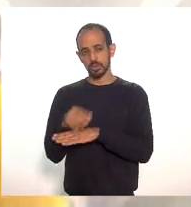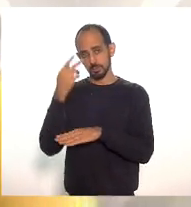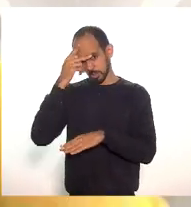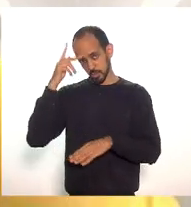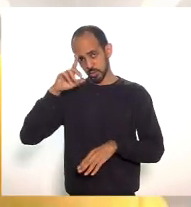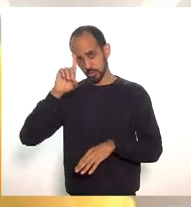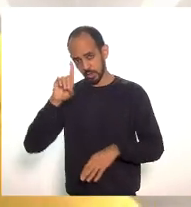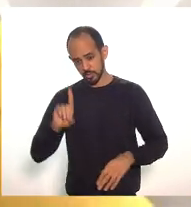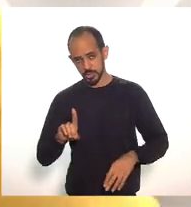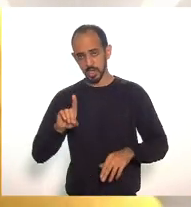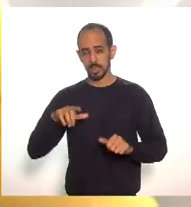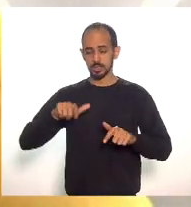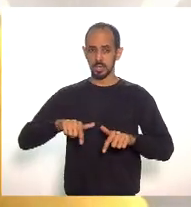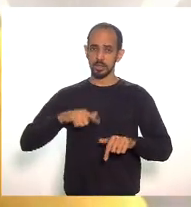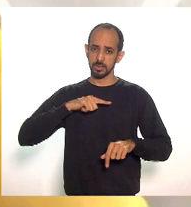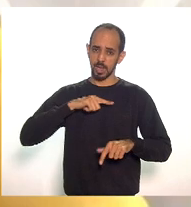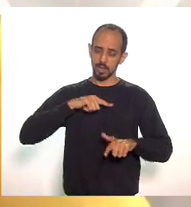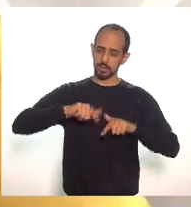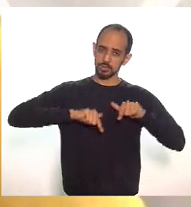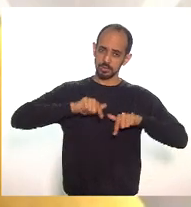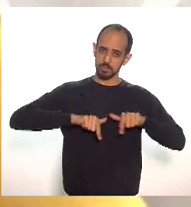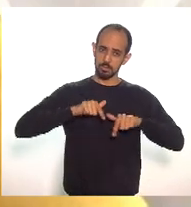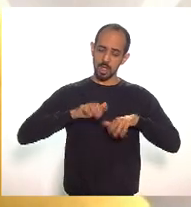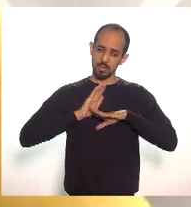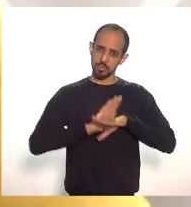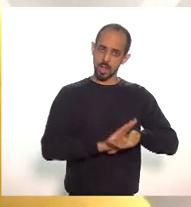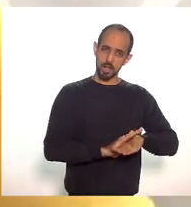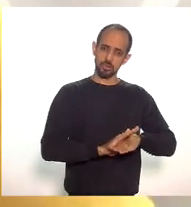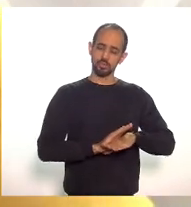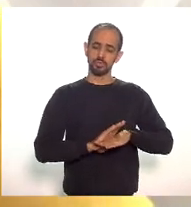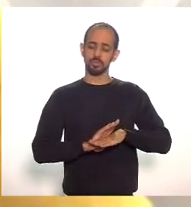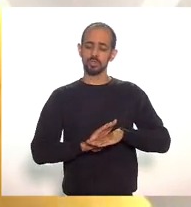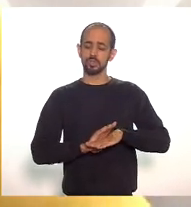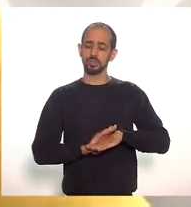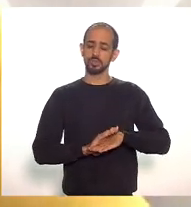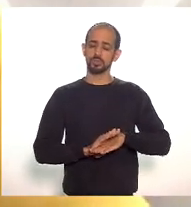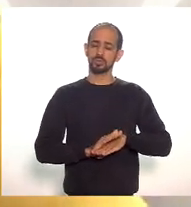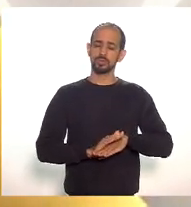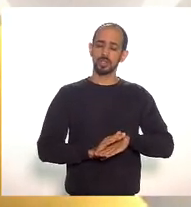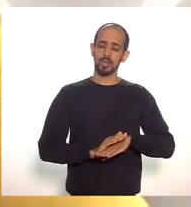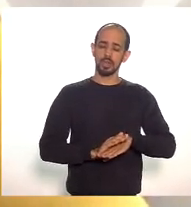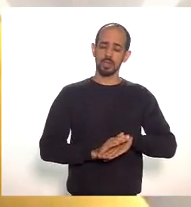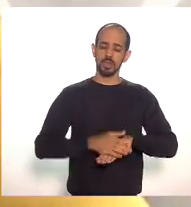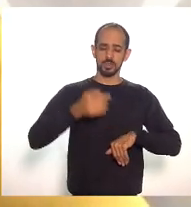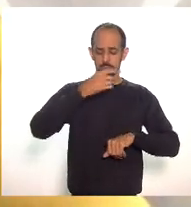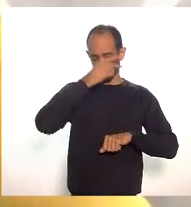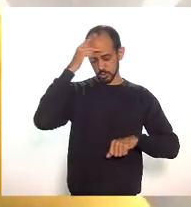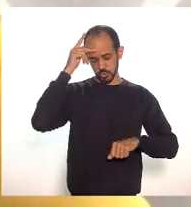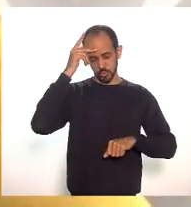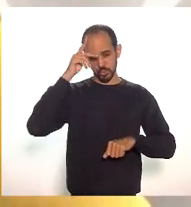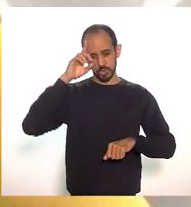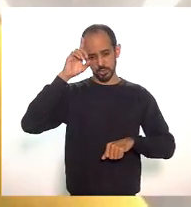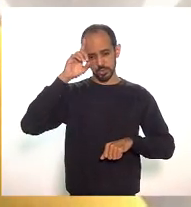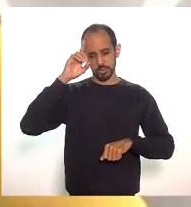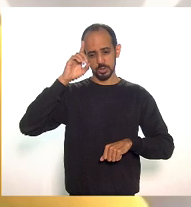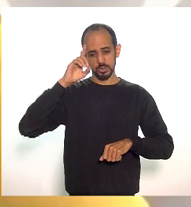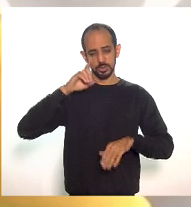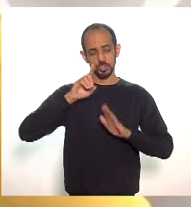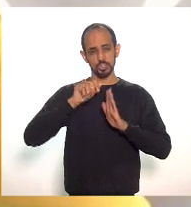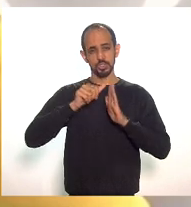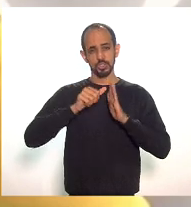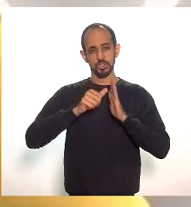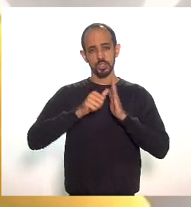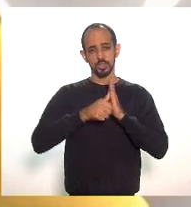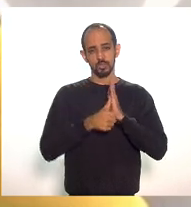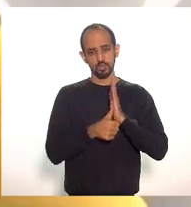atuam né na ajudando e as aos portadores de síndromes